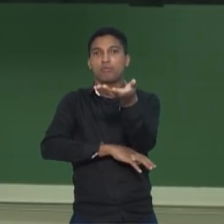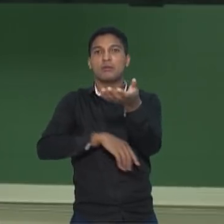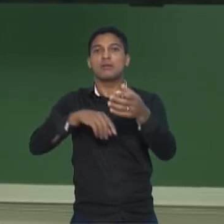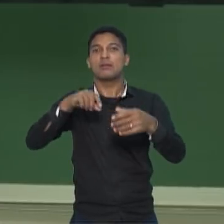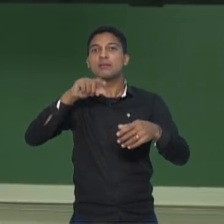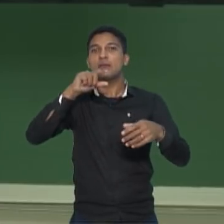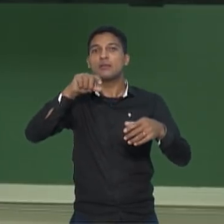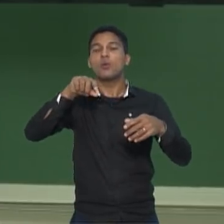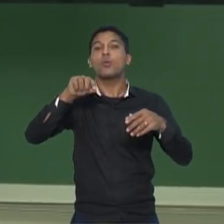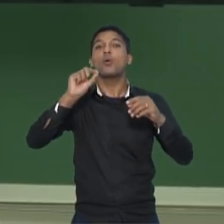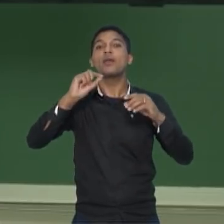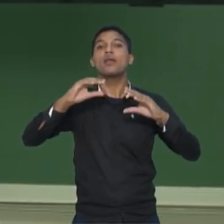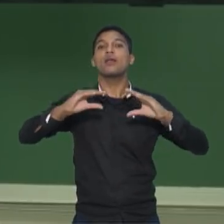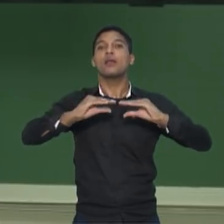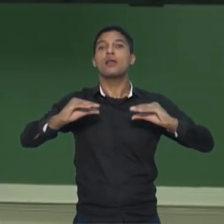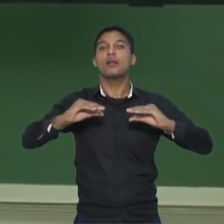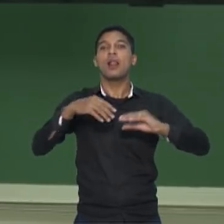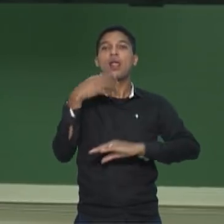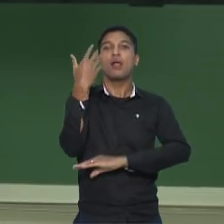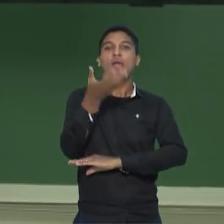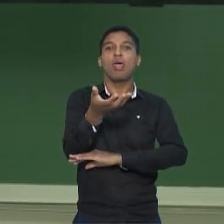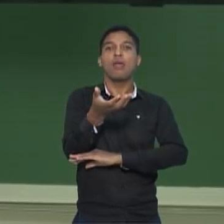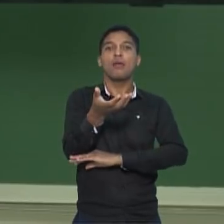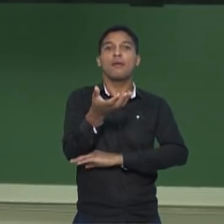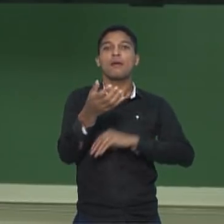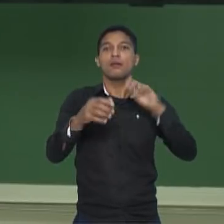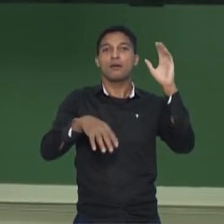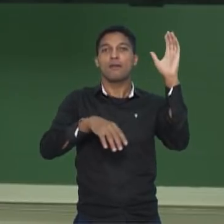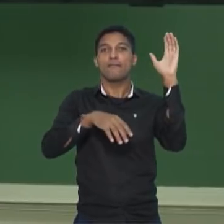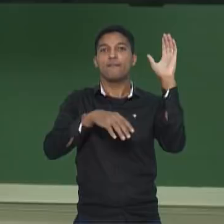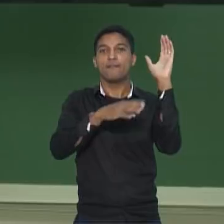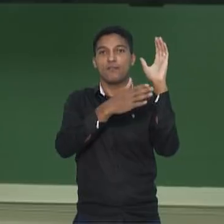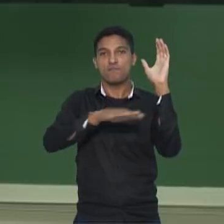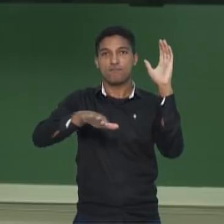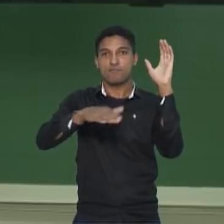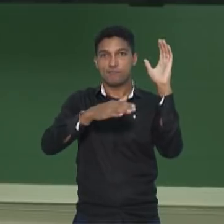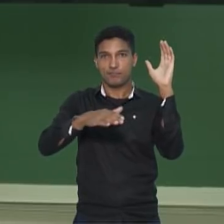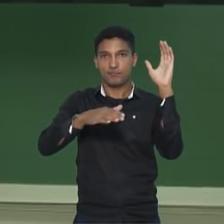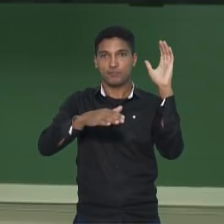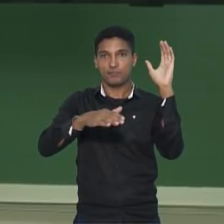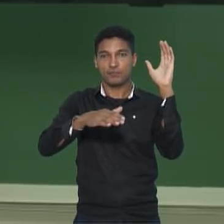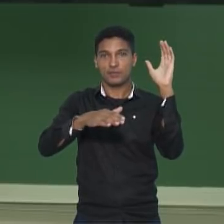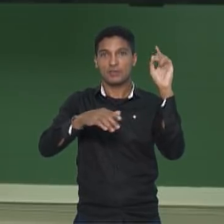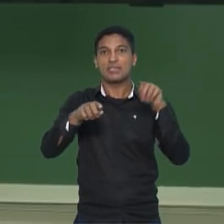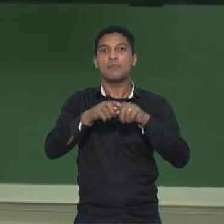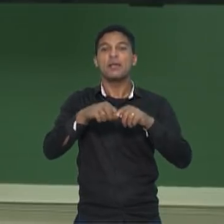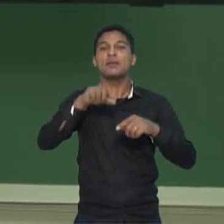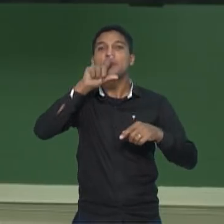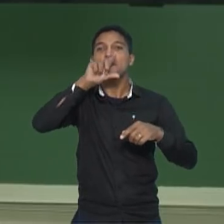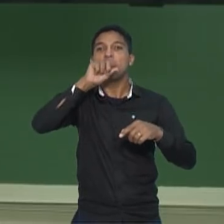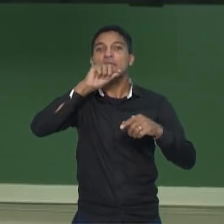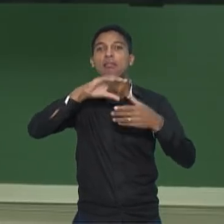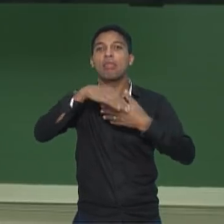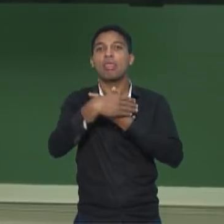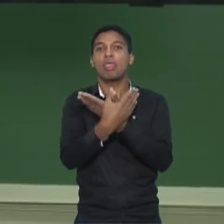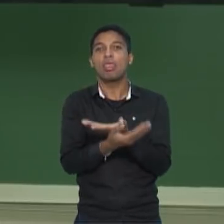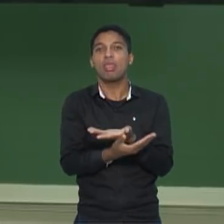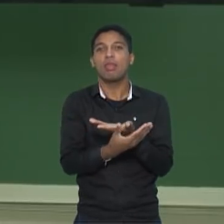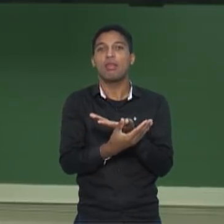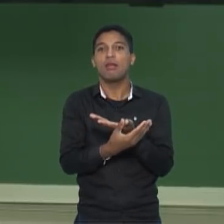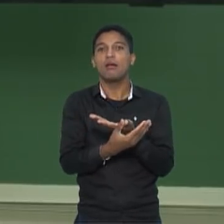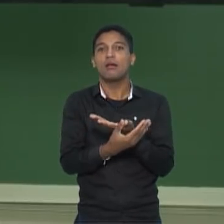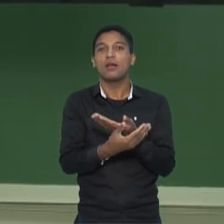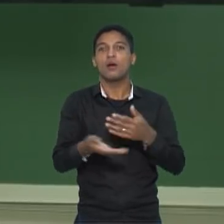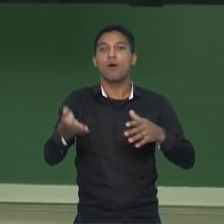uma camada de proteção para este solo. Ainda não é matéria orgânica, só vai se transformar quando os agentes